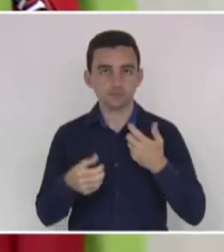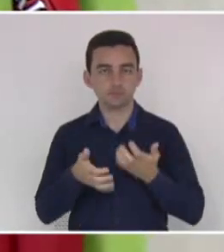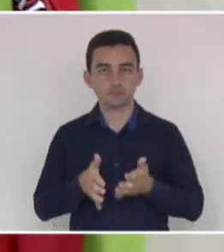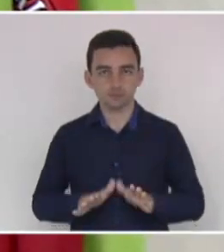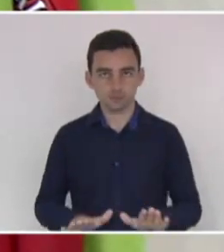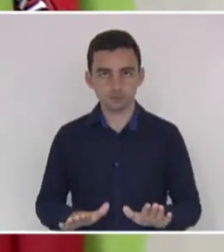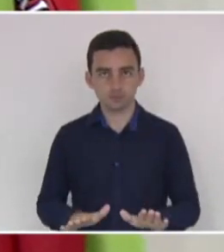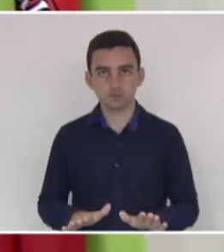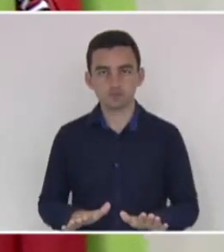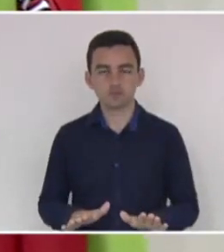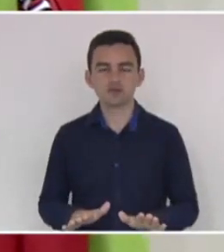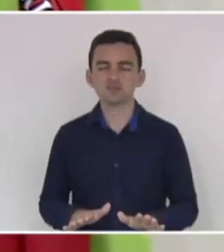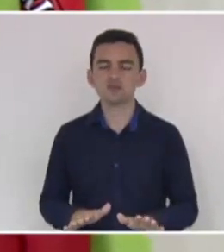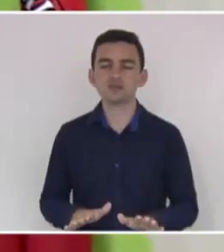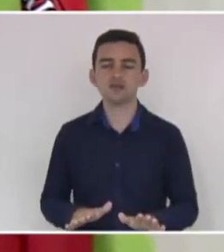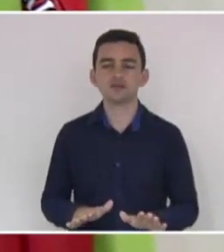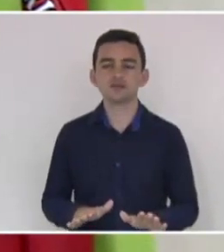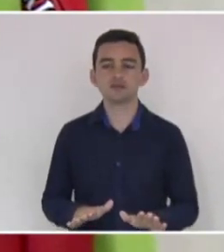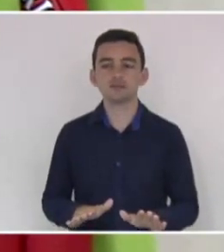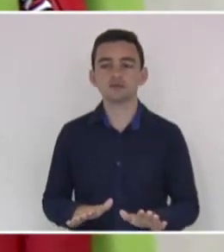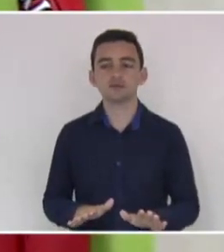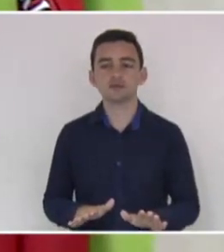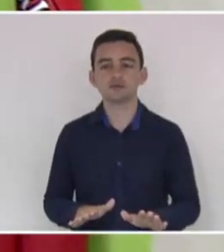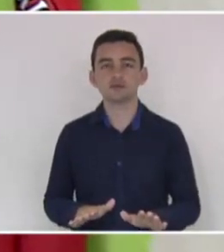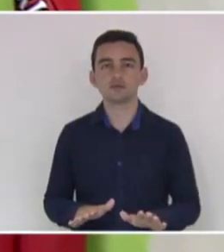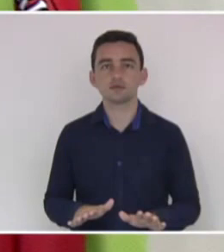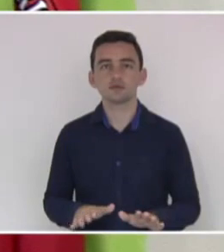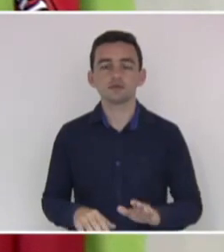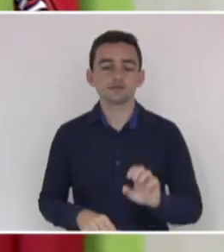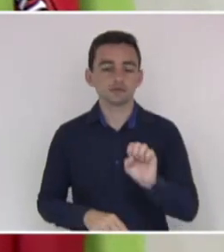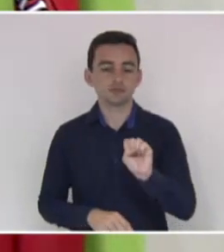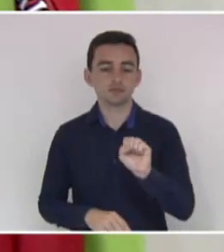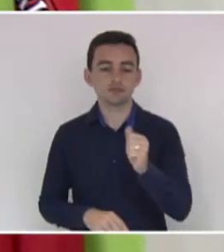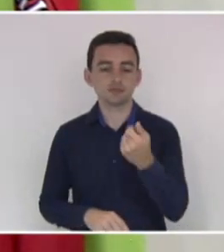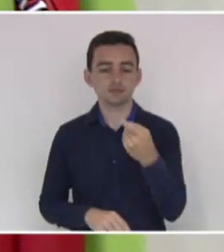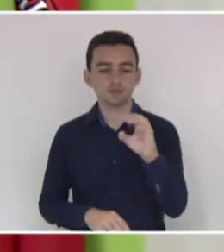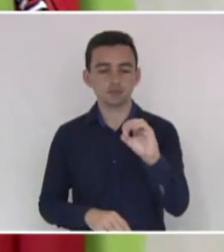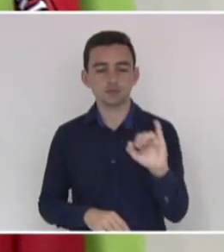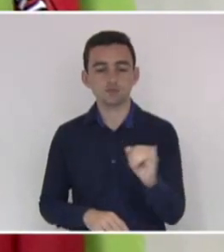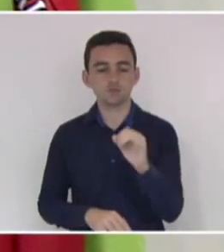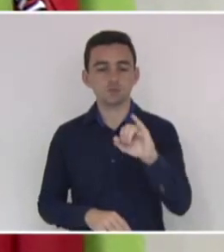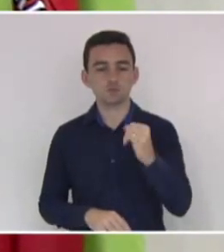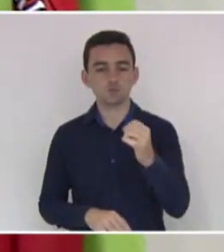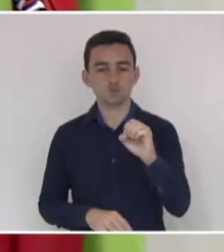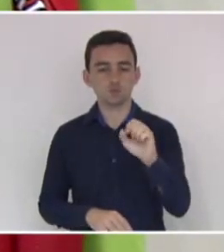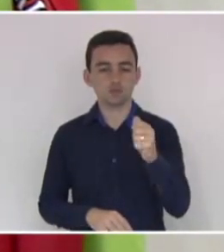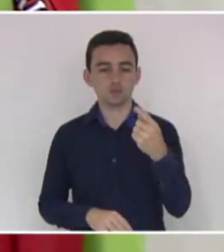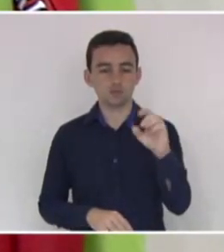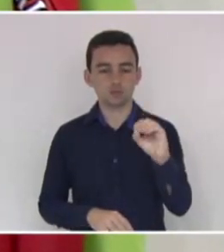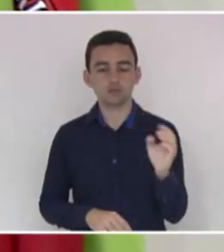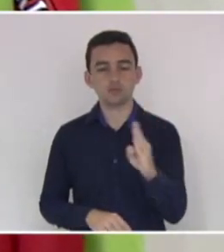Batista, que nesse final de semana foi notícia, mais uma vez,